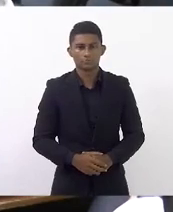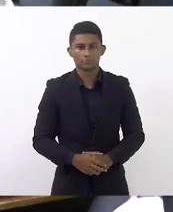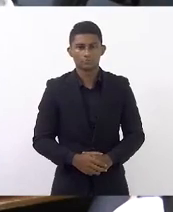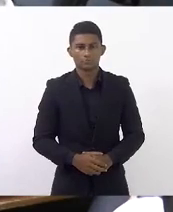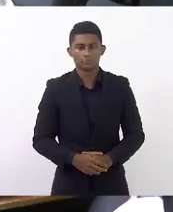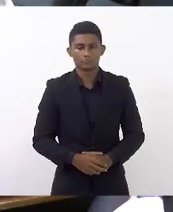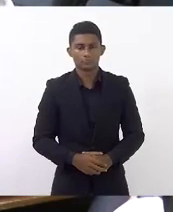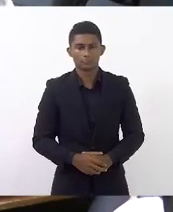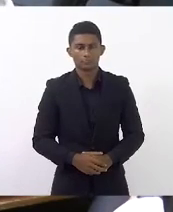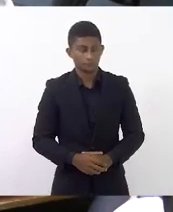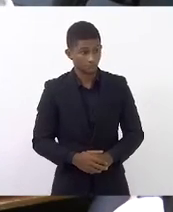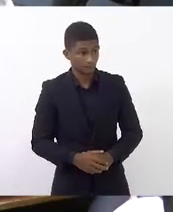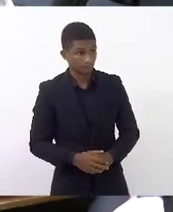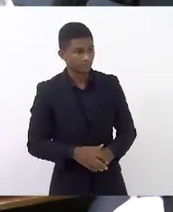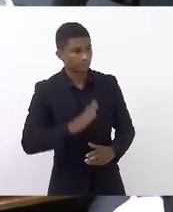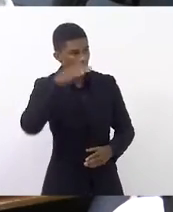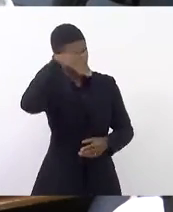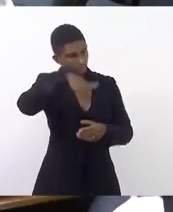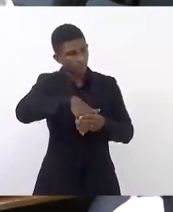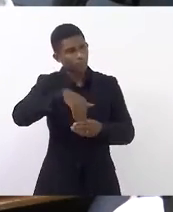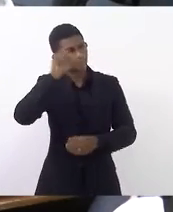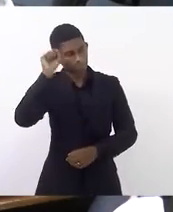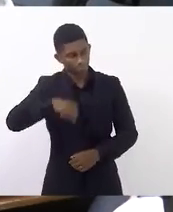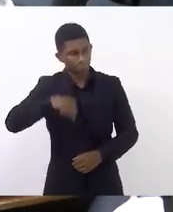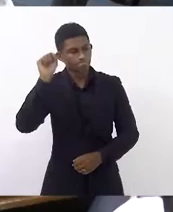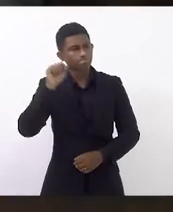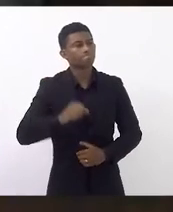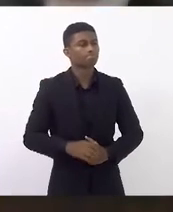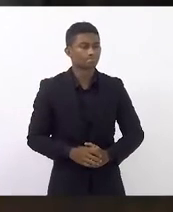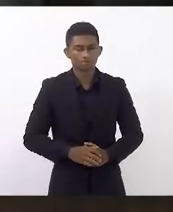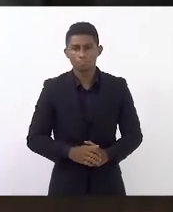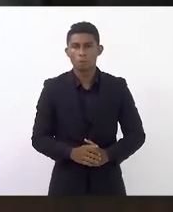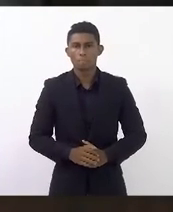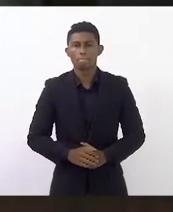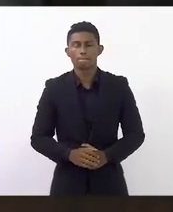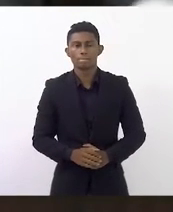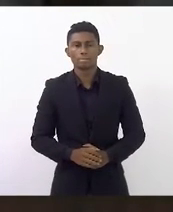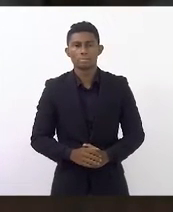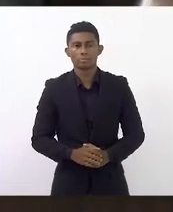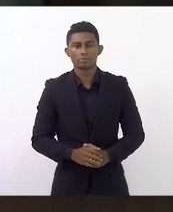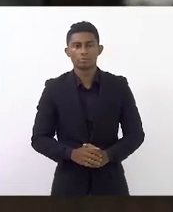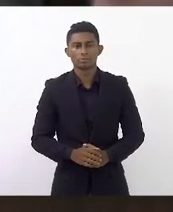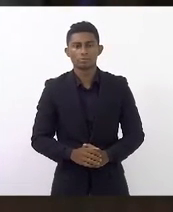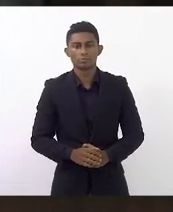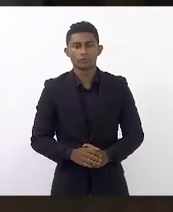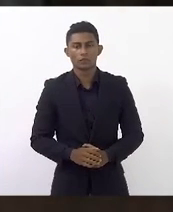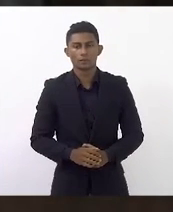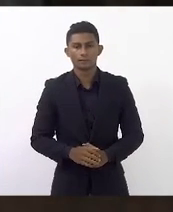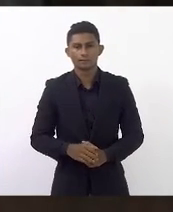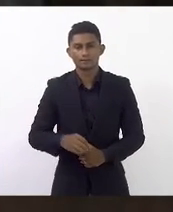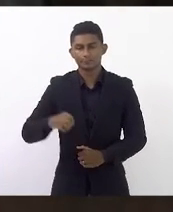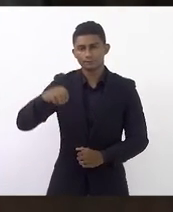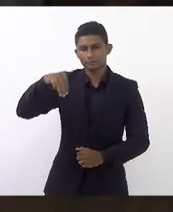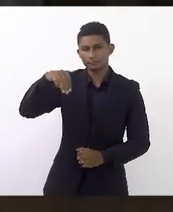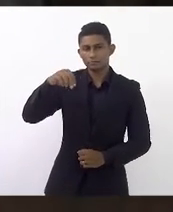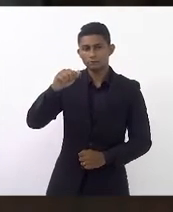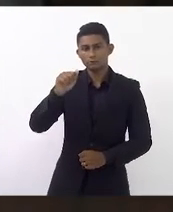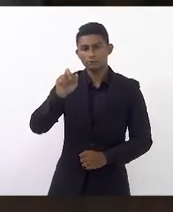Oi, voto sim. Voto sim. Deputado Márcio